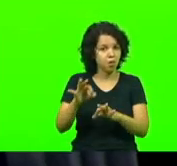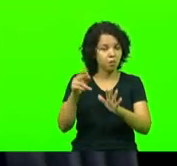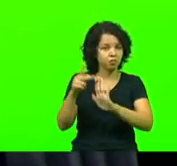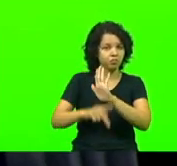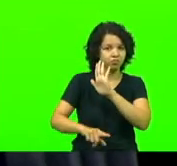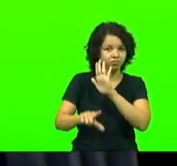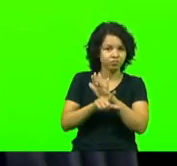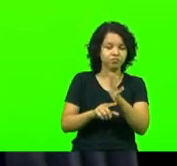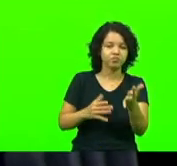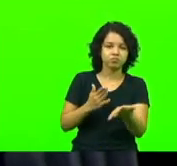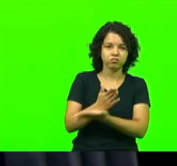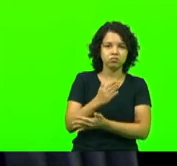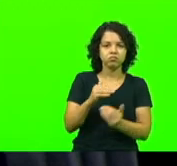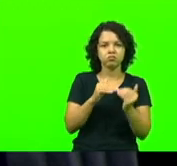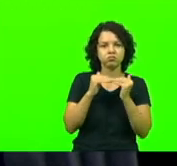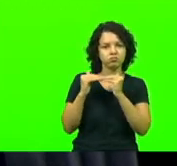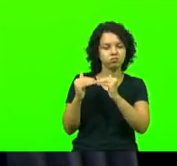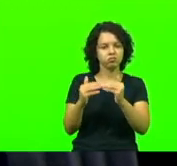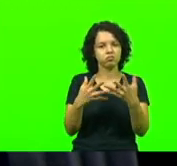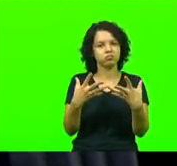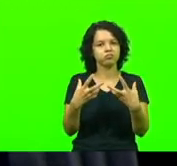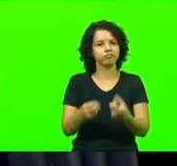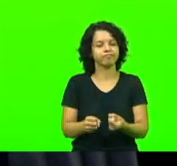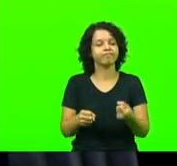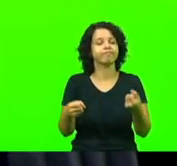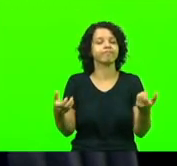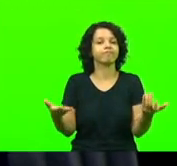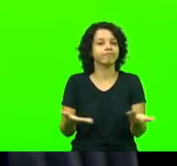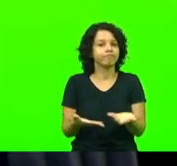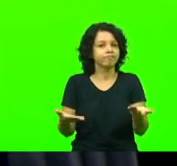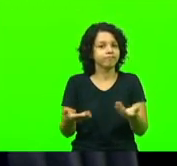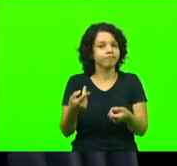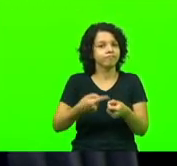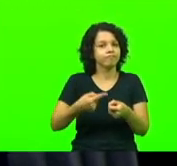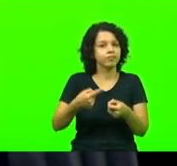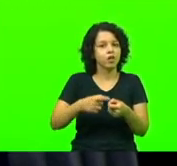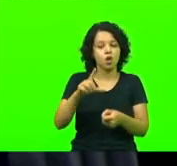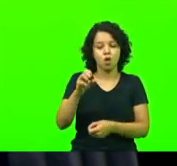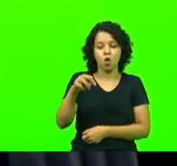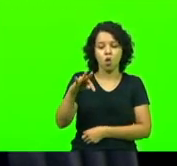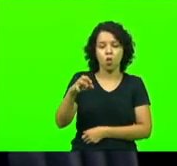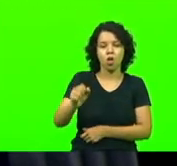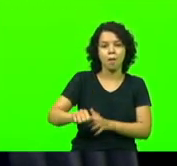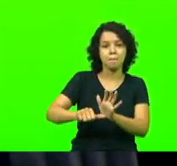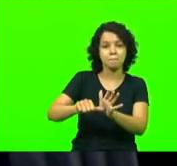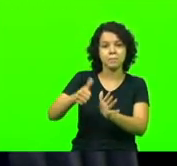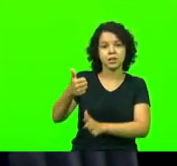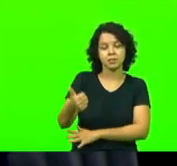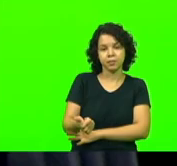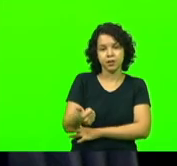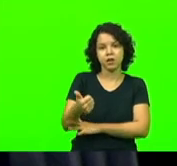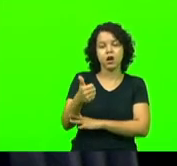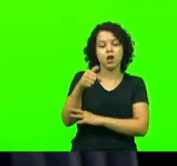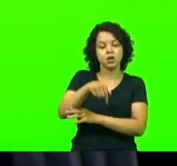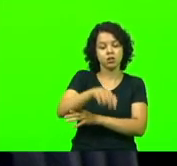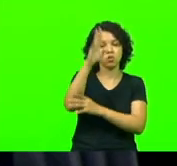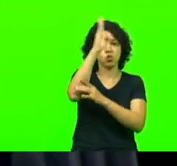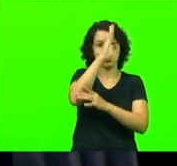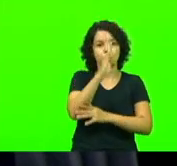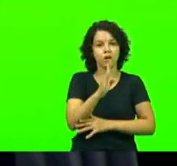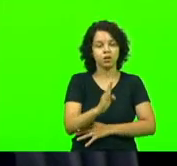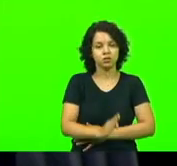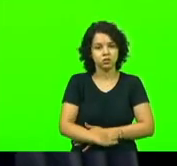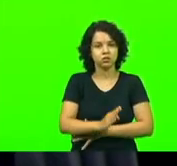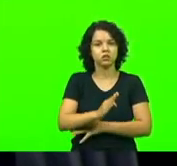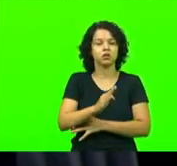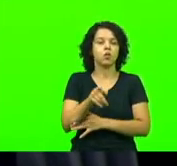por unanimidade, sancionado, e hoje a cidade de Lontras foi uma das primeiras, deputado Fernando Greve, no Brasil, a